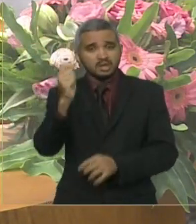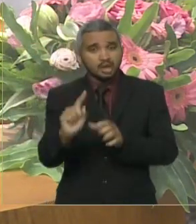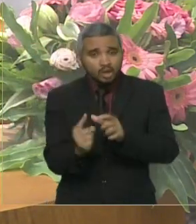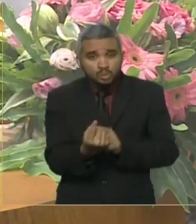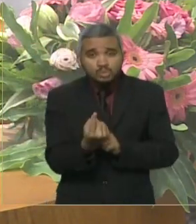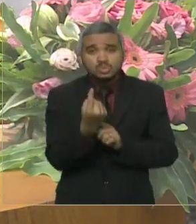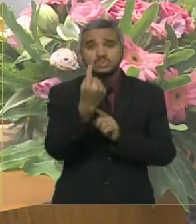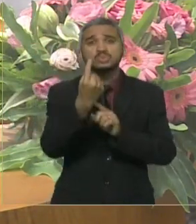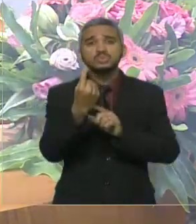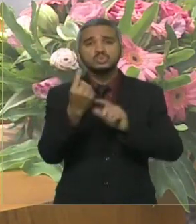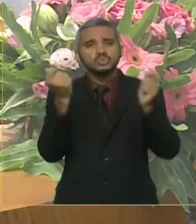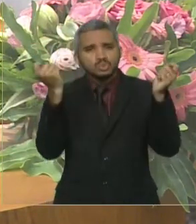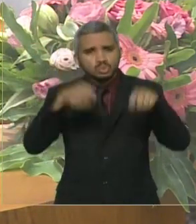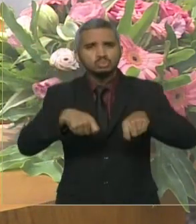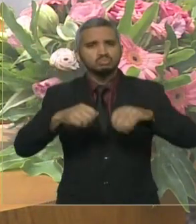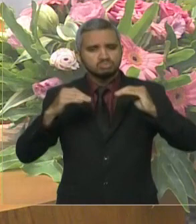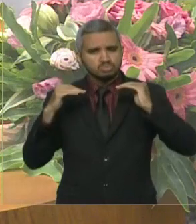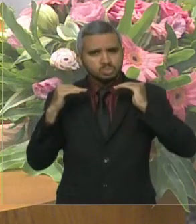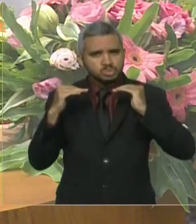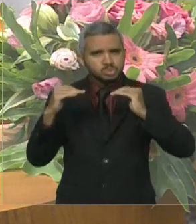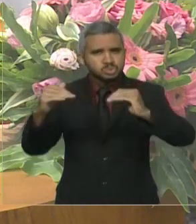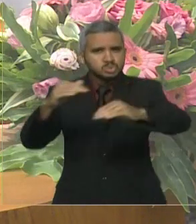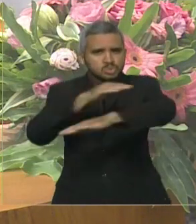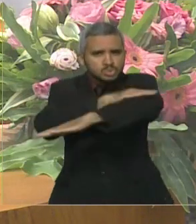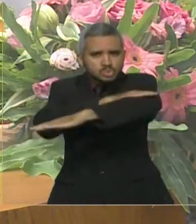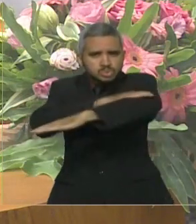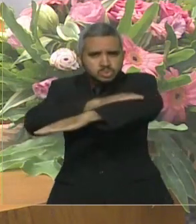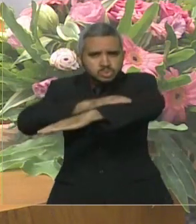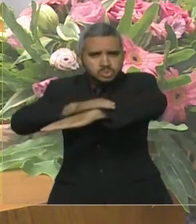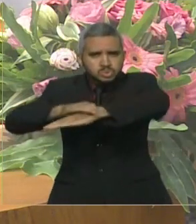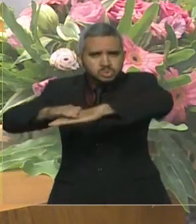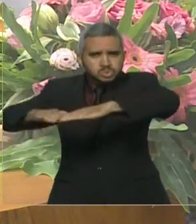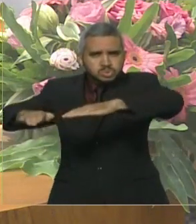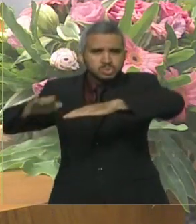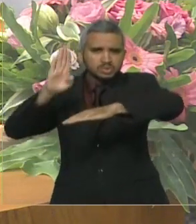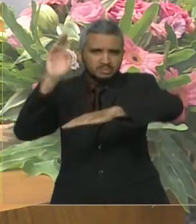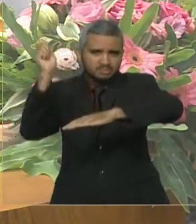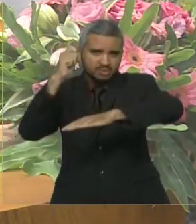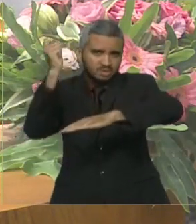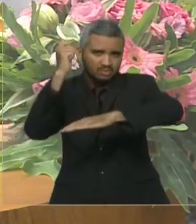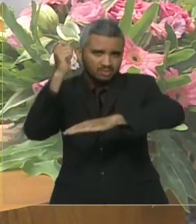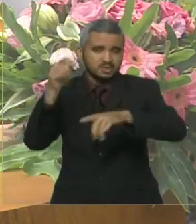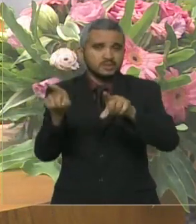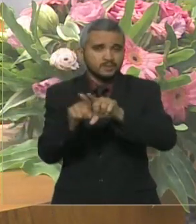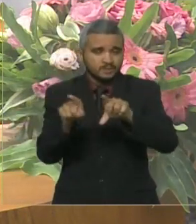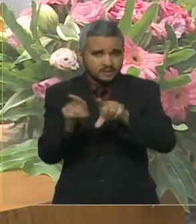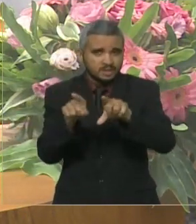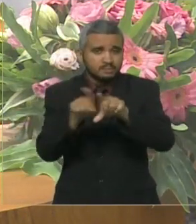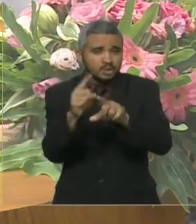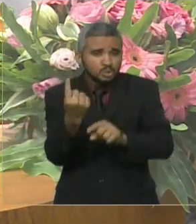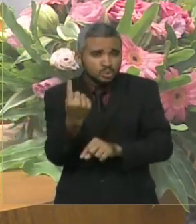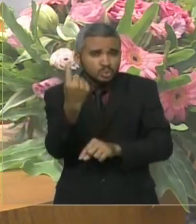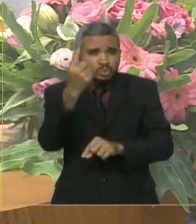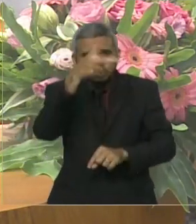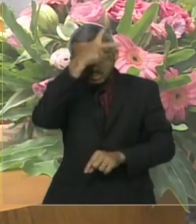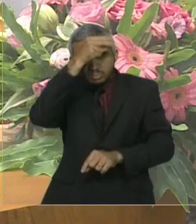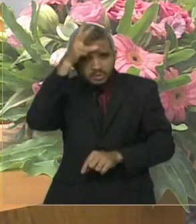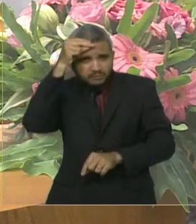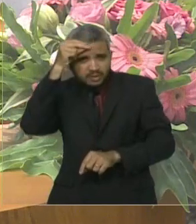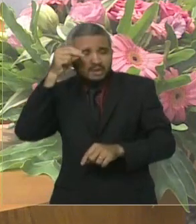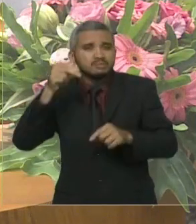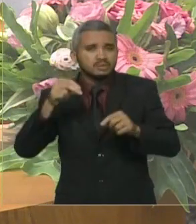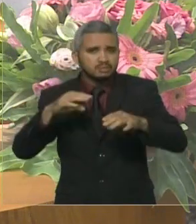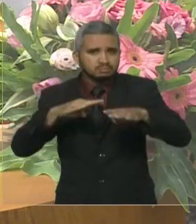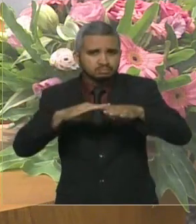Barra do Corda, como também o único prefeito que fez calçamento ali naquele município, em povoados